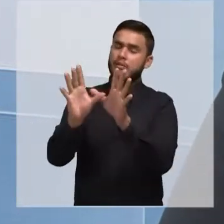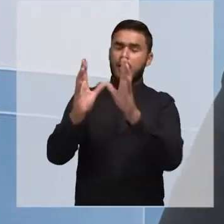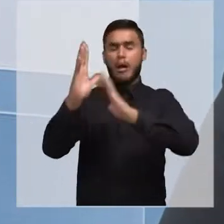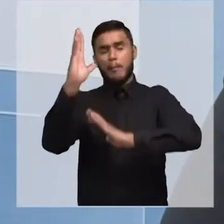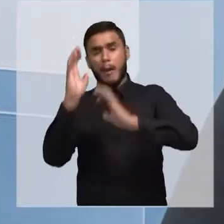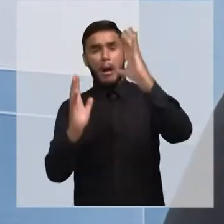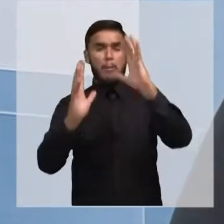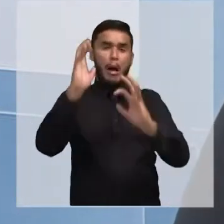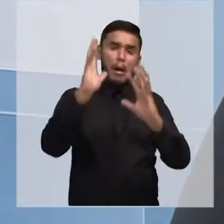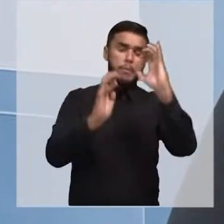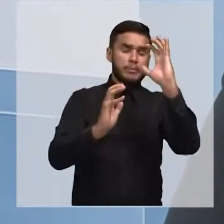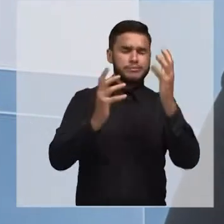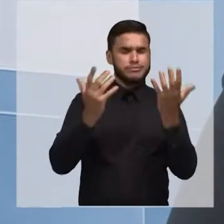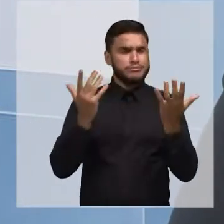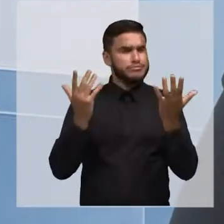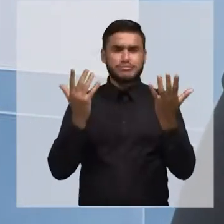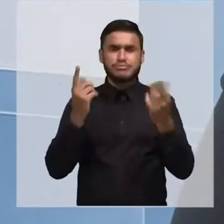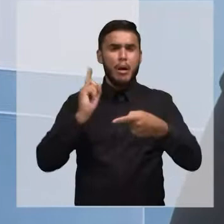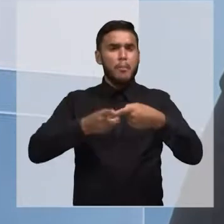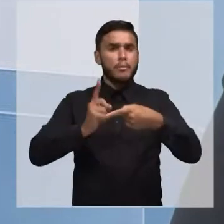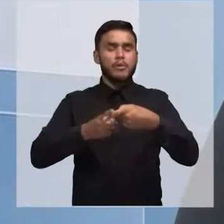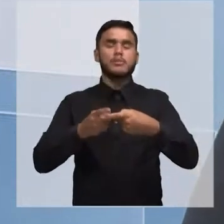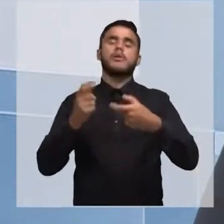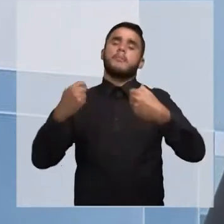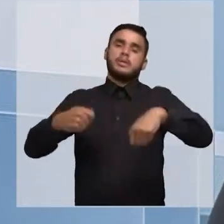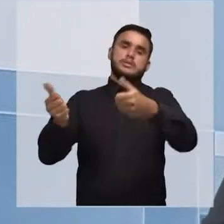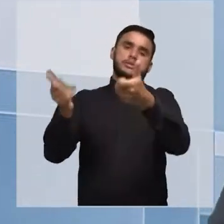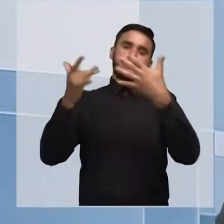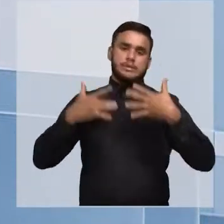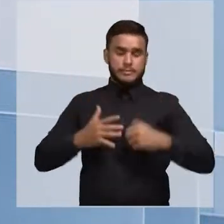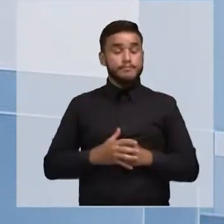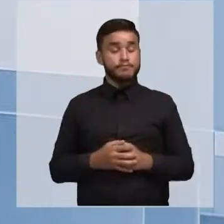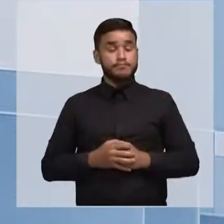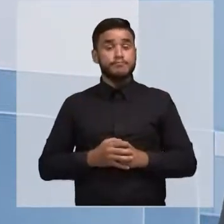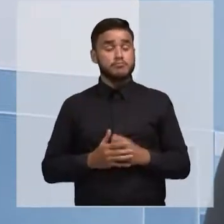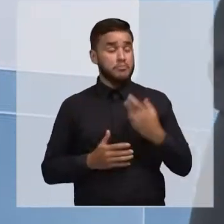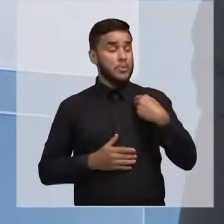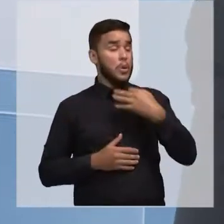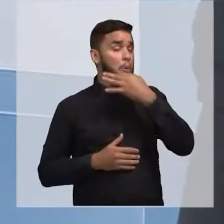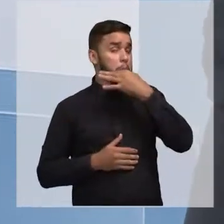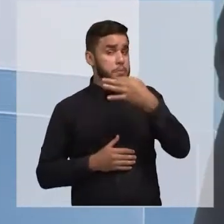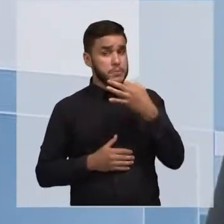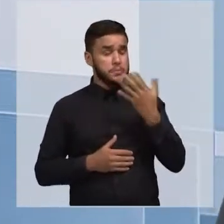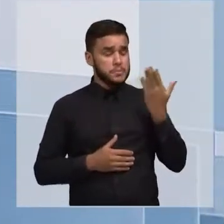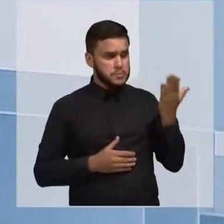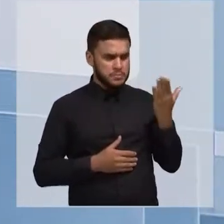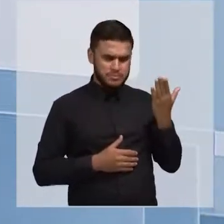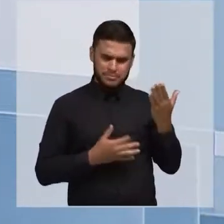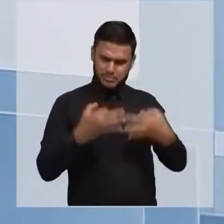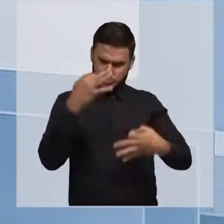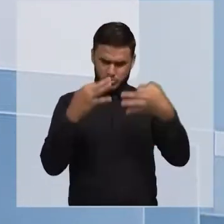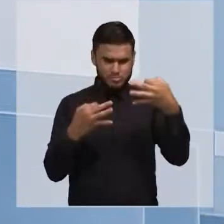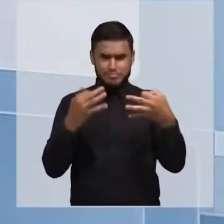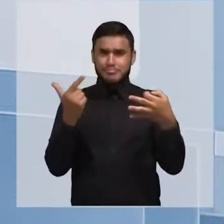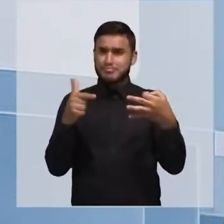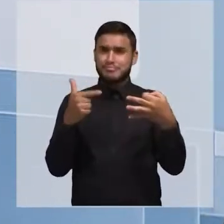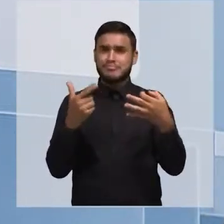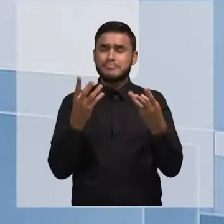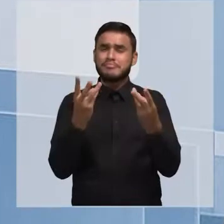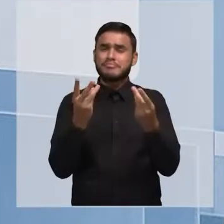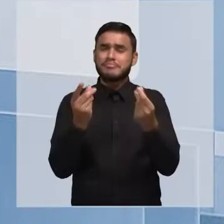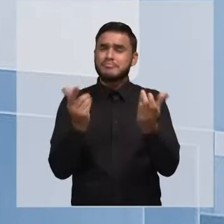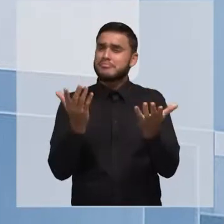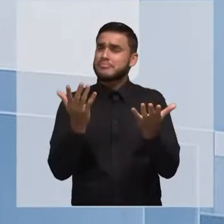E a gente ficou com a sensação, Luiz, eu fiquei, não sei você, de que a justiça no Brasil não existe, né? Que